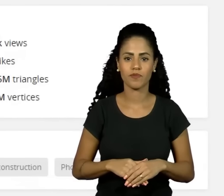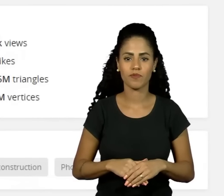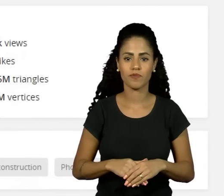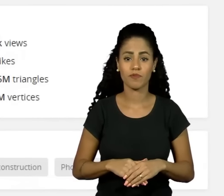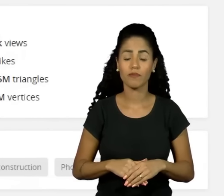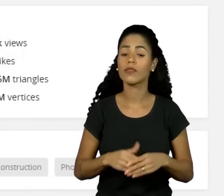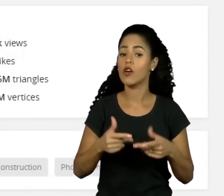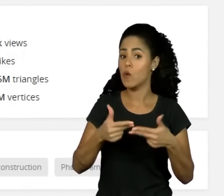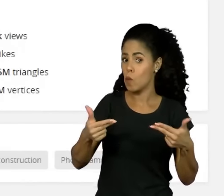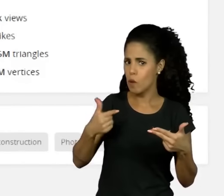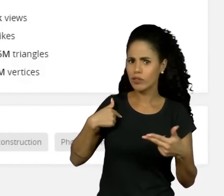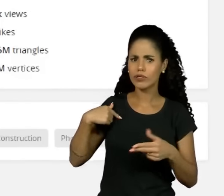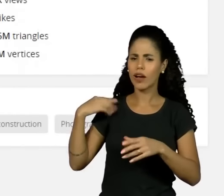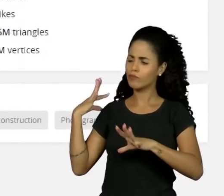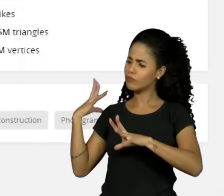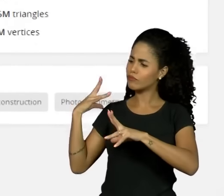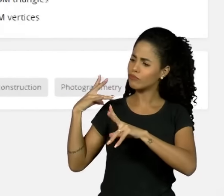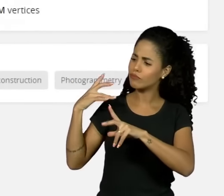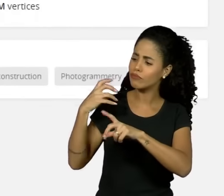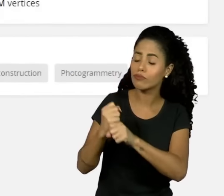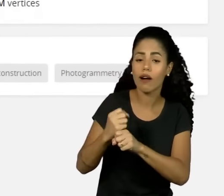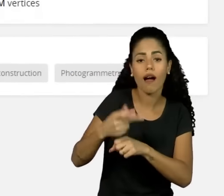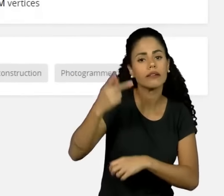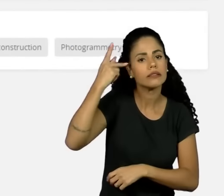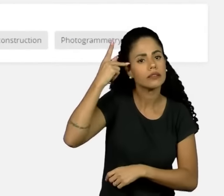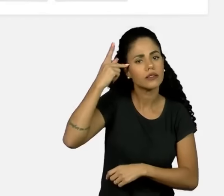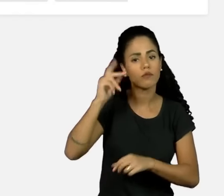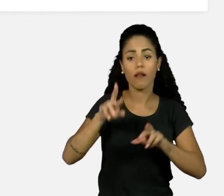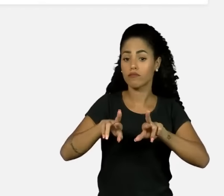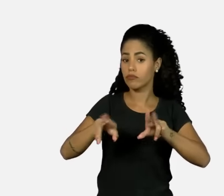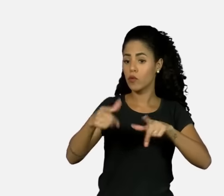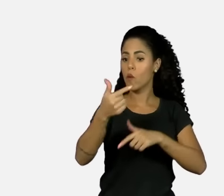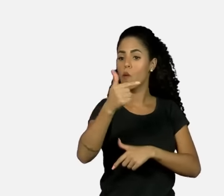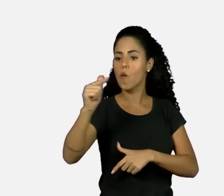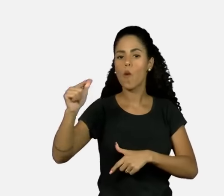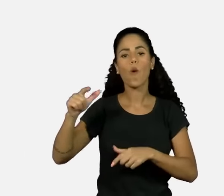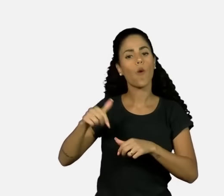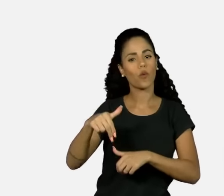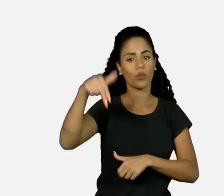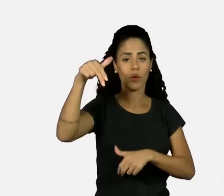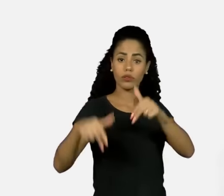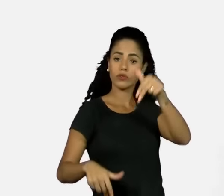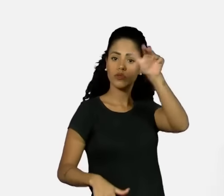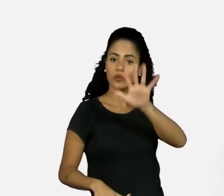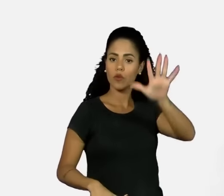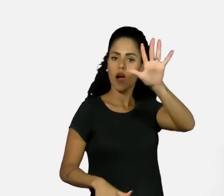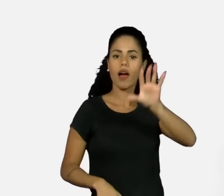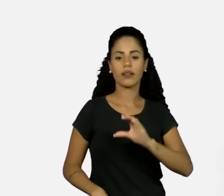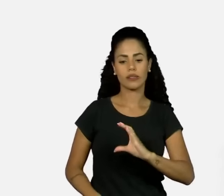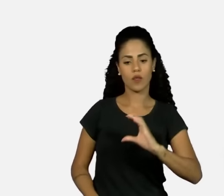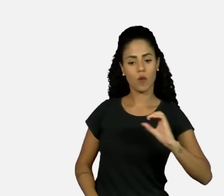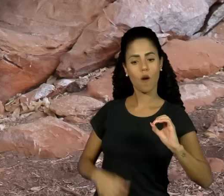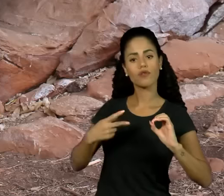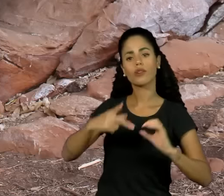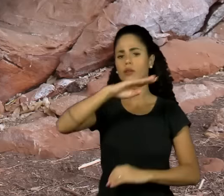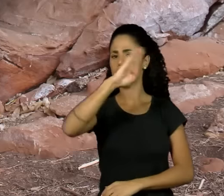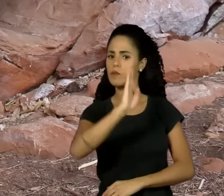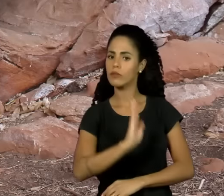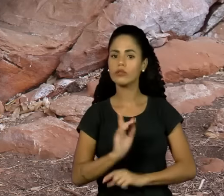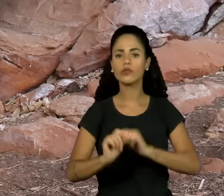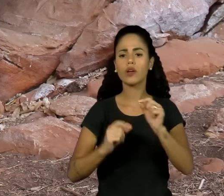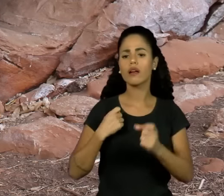Por muito tempo se pensou que o território paulista, ao contrário das regiões norte, nordeste e centro-oeste do Brasil,